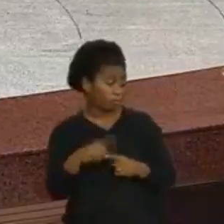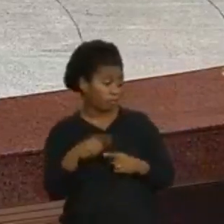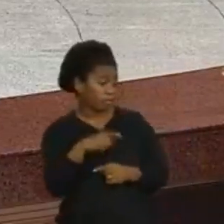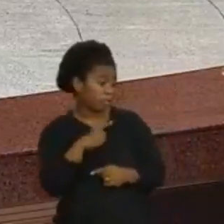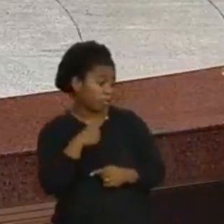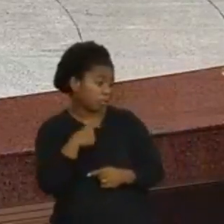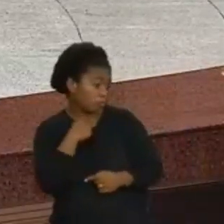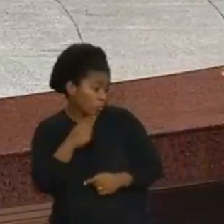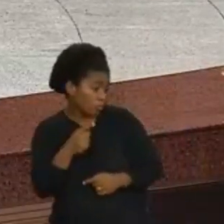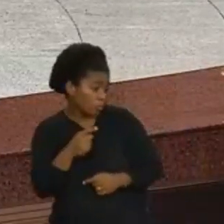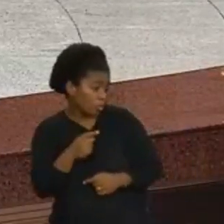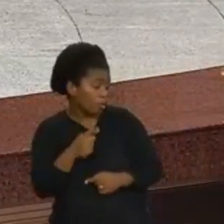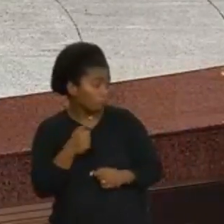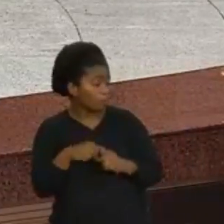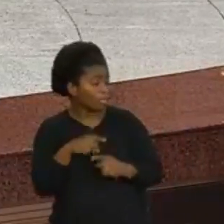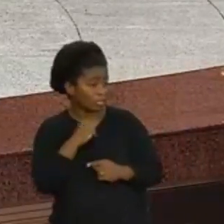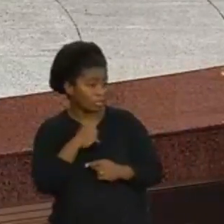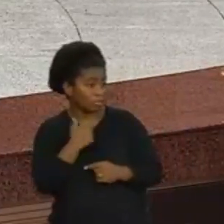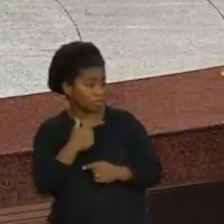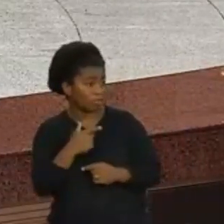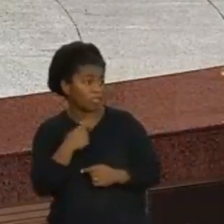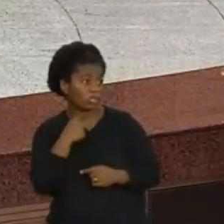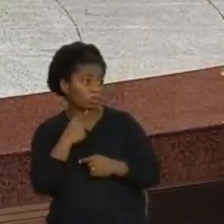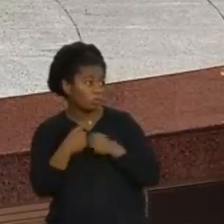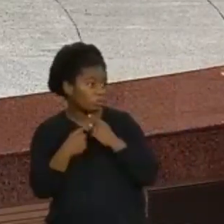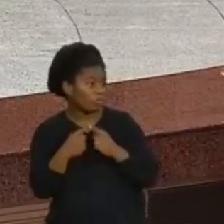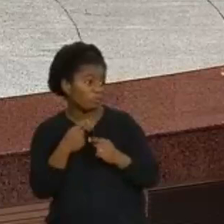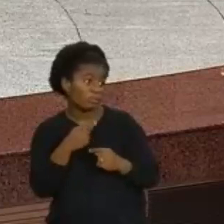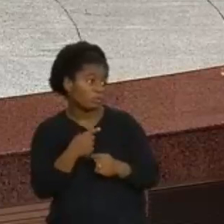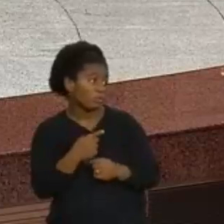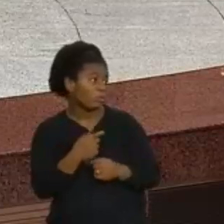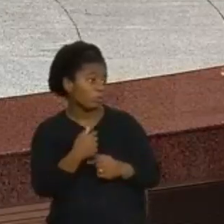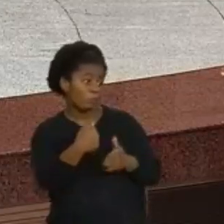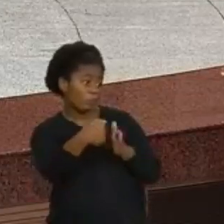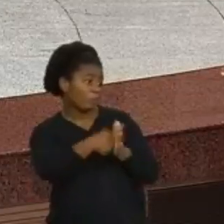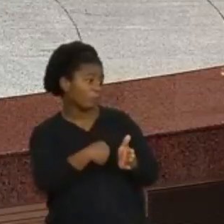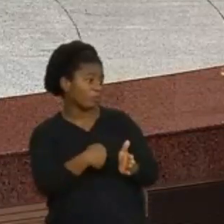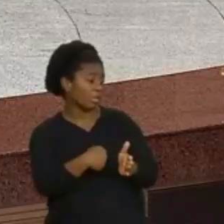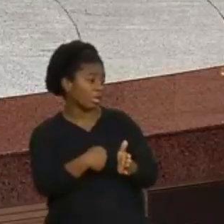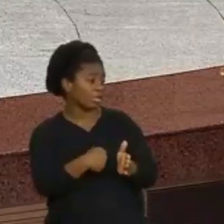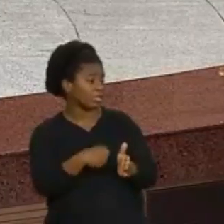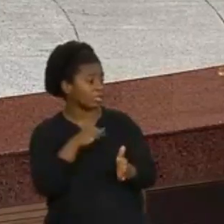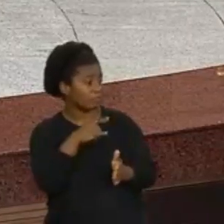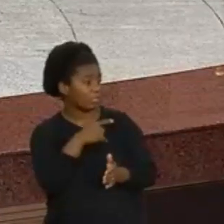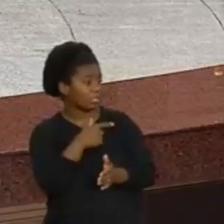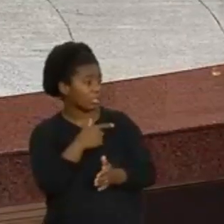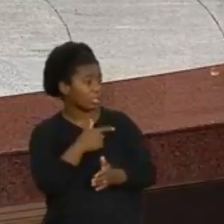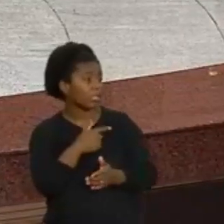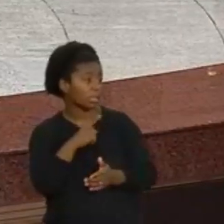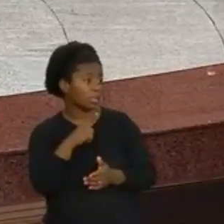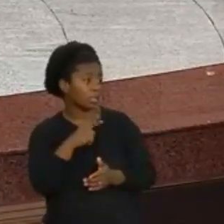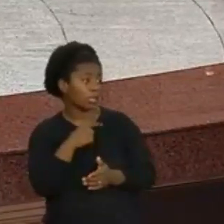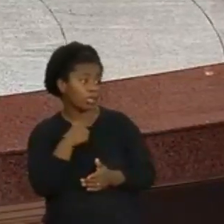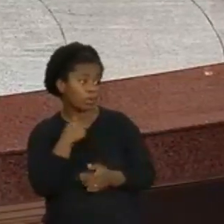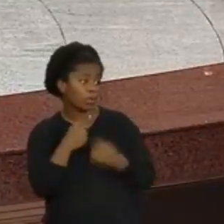Porque se você não tivesse dúvida, você não perguntava. E se você está com dúvida, você não deve fazer nada. Você deve fazer as coisas com certeza.